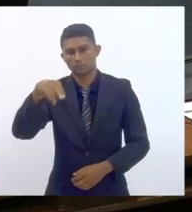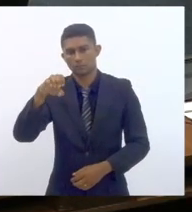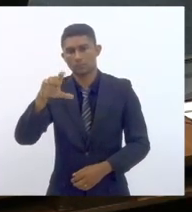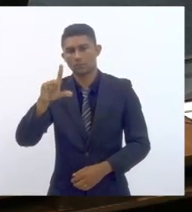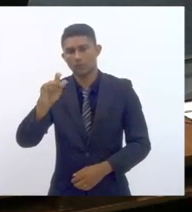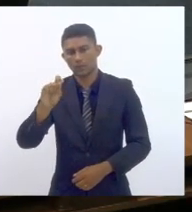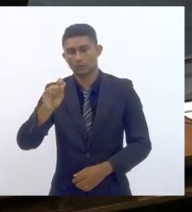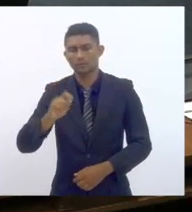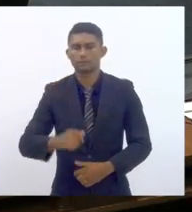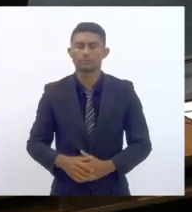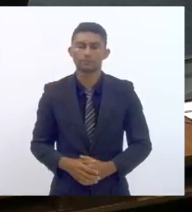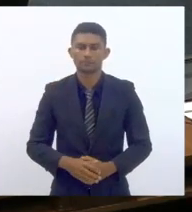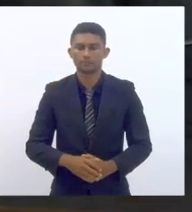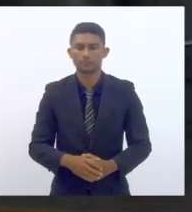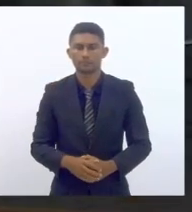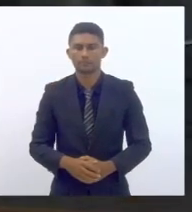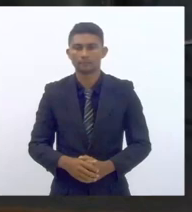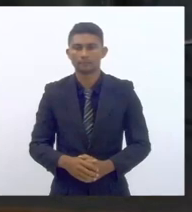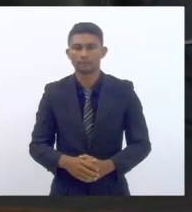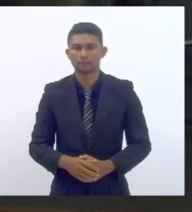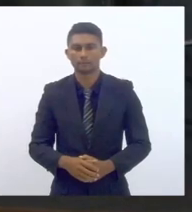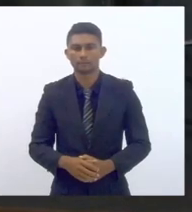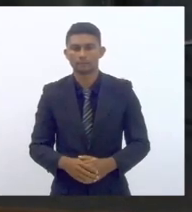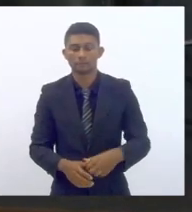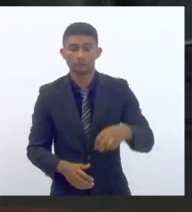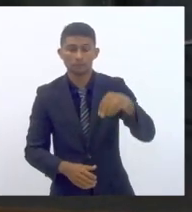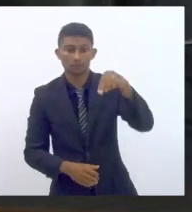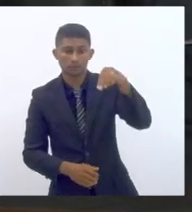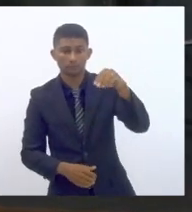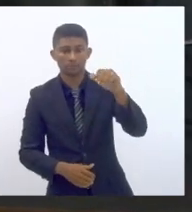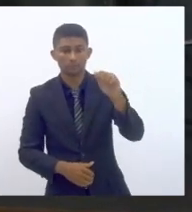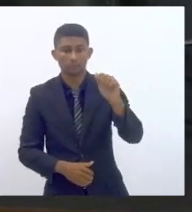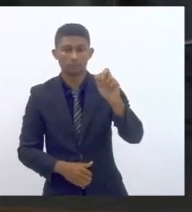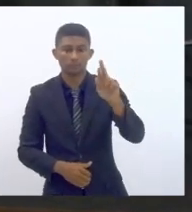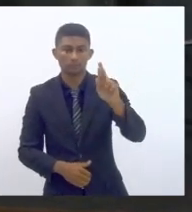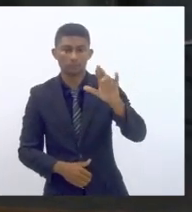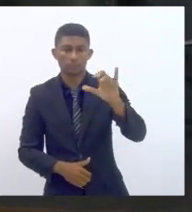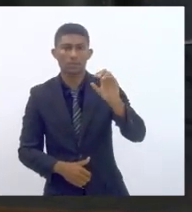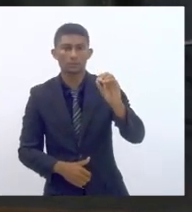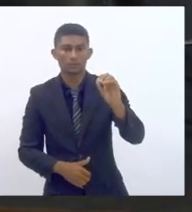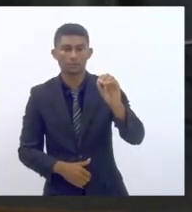Márcio Canella. Deputado Márcio Gualberto.